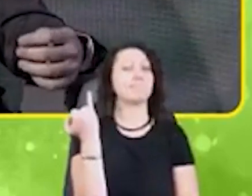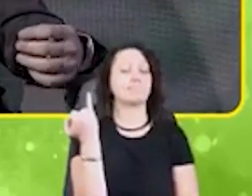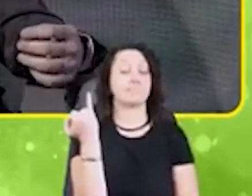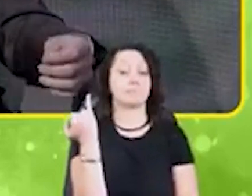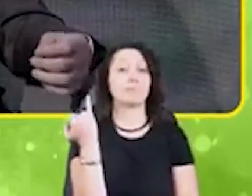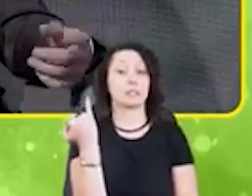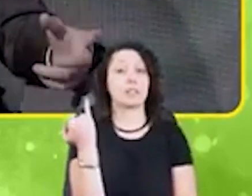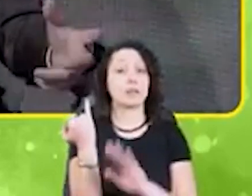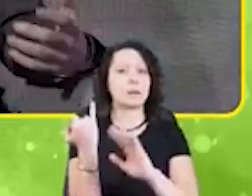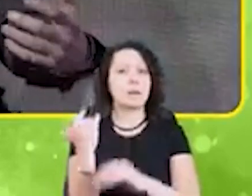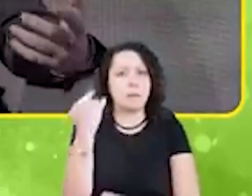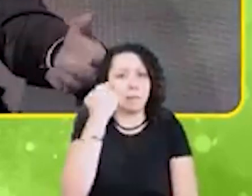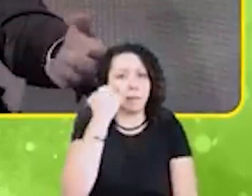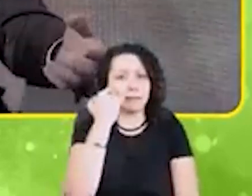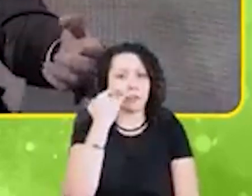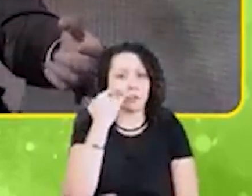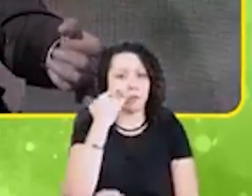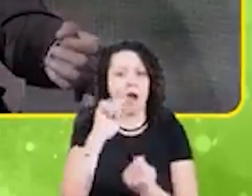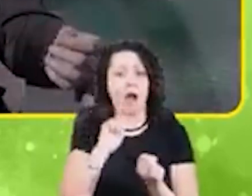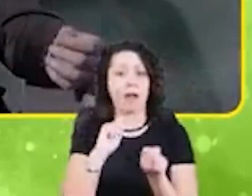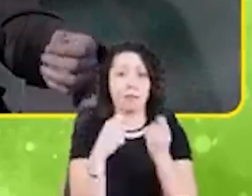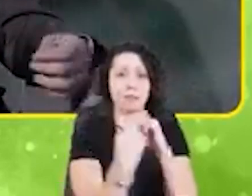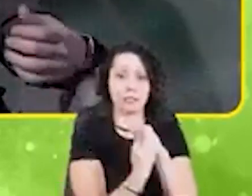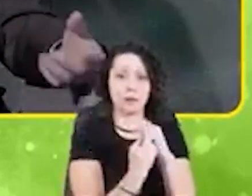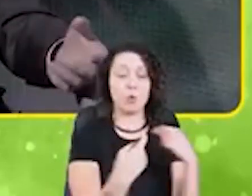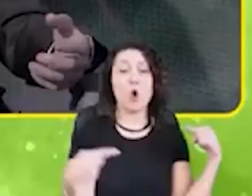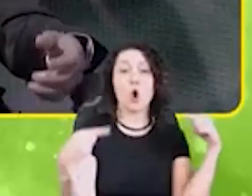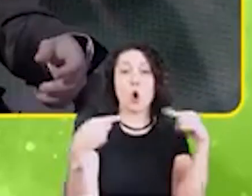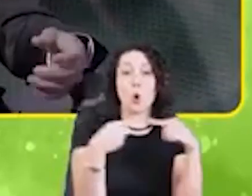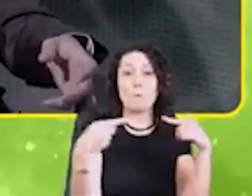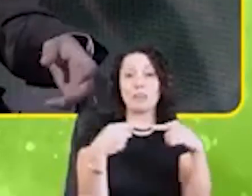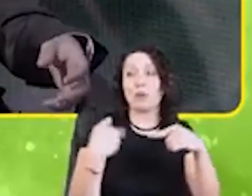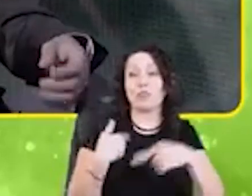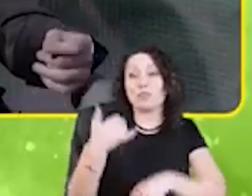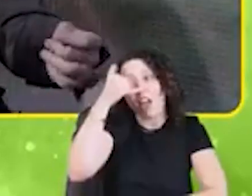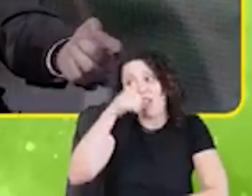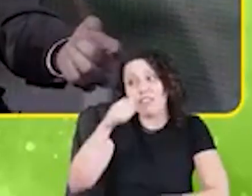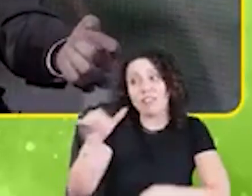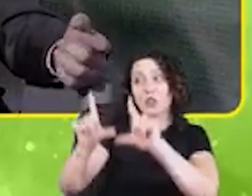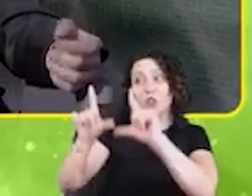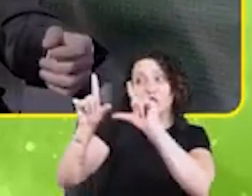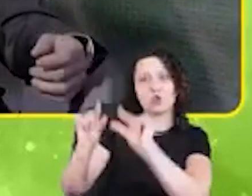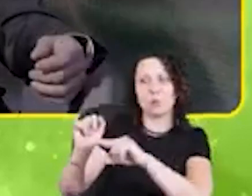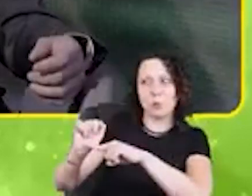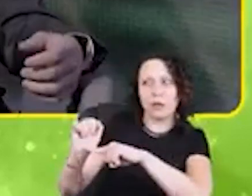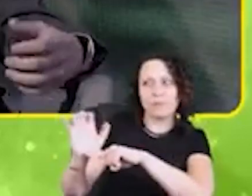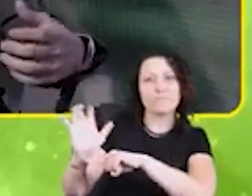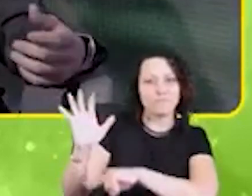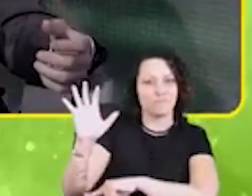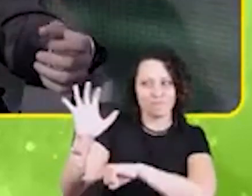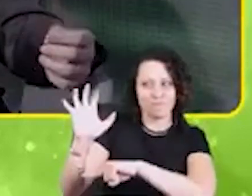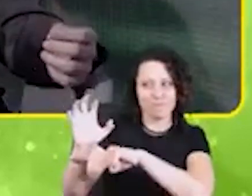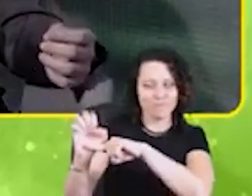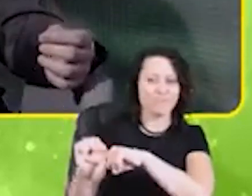caminhando sempre em paralelo para mitigação e também nós tivemos um trabalho tão Trabalho bastante amplo feito